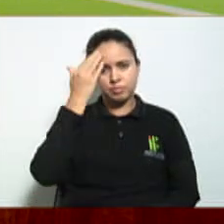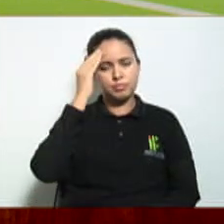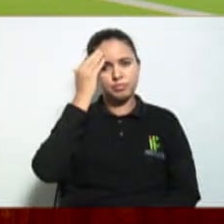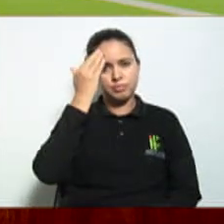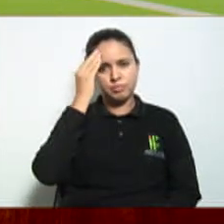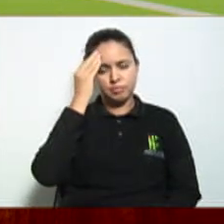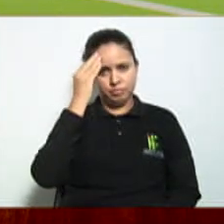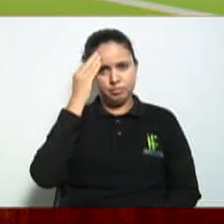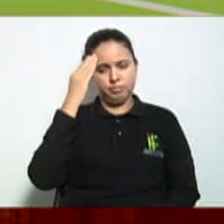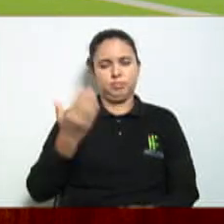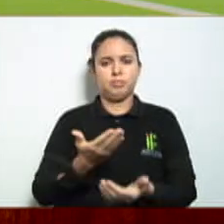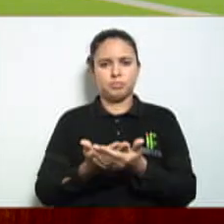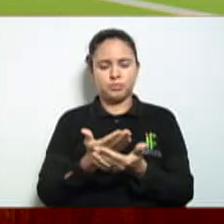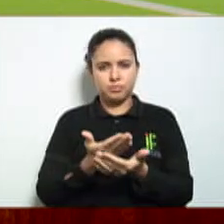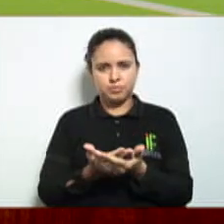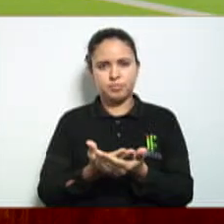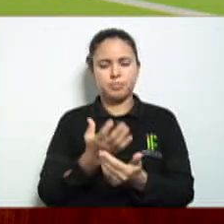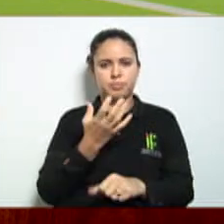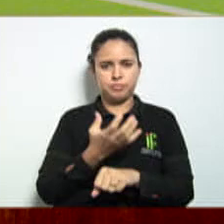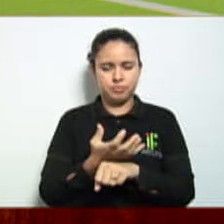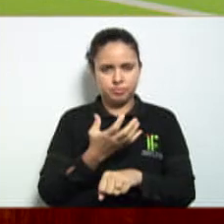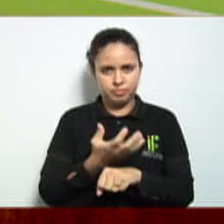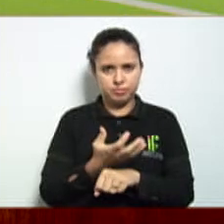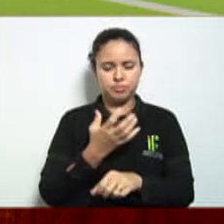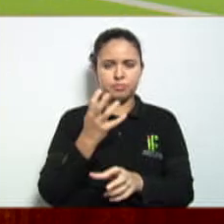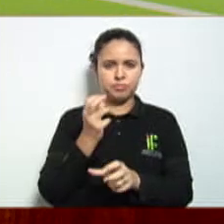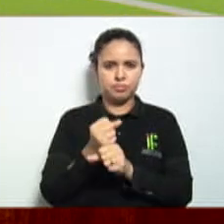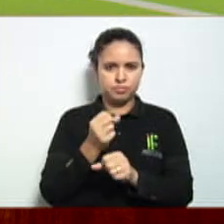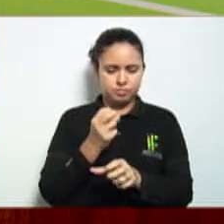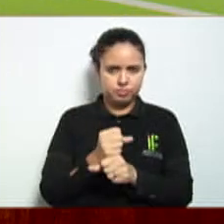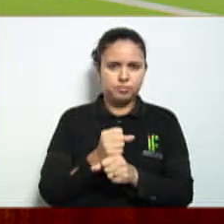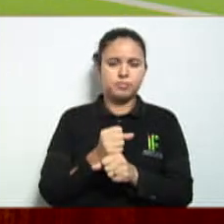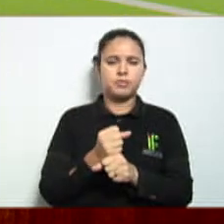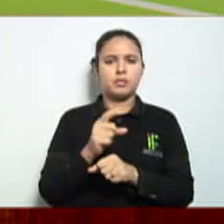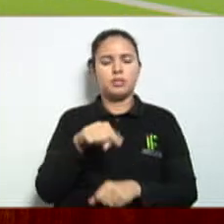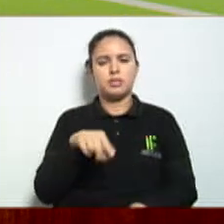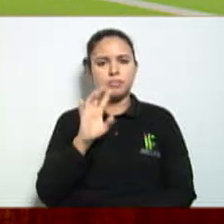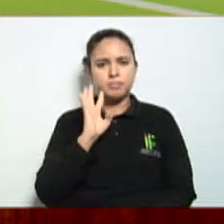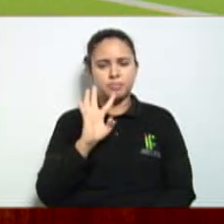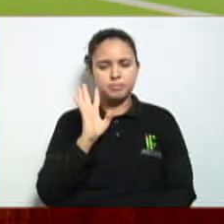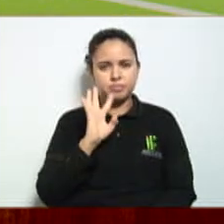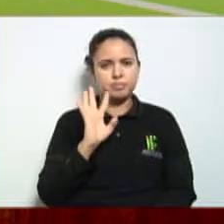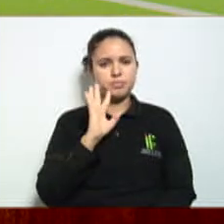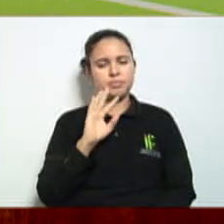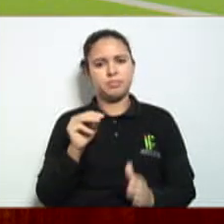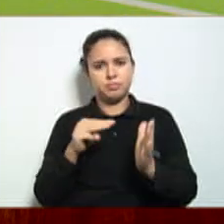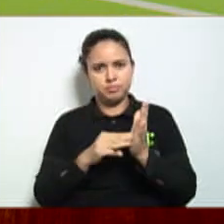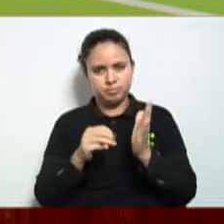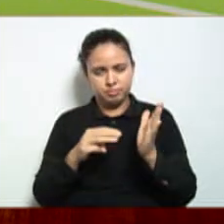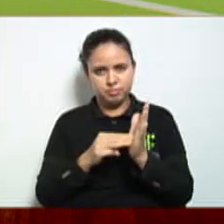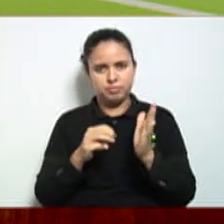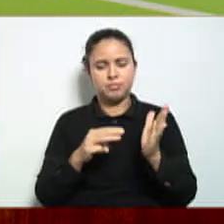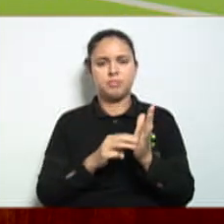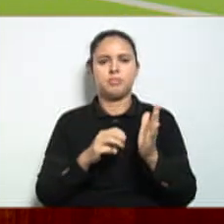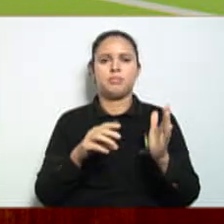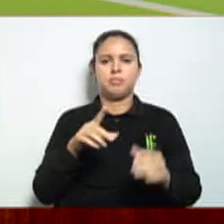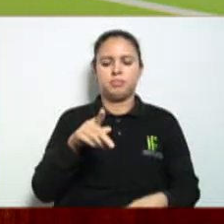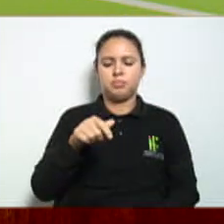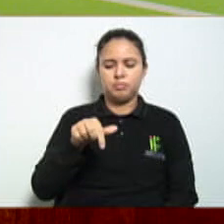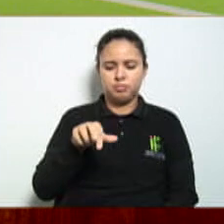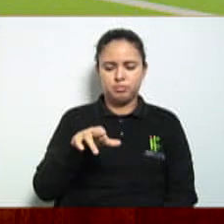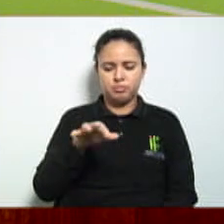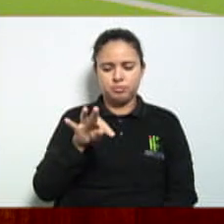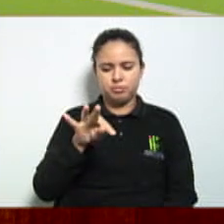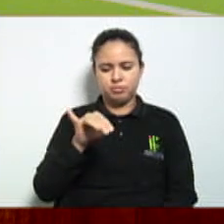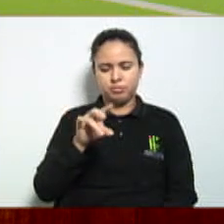questão das aulas da nossa disciplina de hoje. Ela é bem legal, vocês viram que a questão dos métodos de partidas dobradas, ela é bem simples,